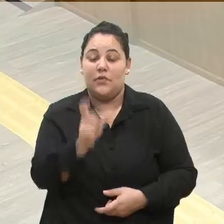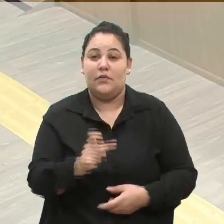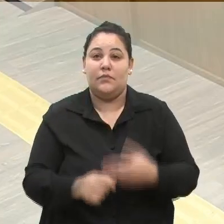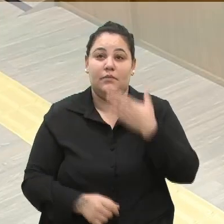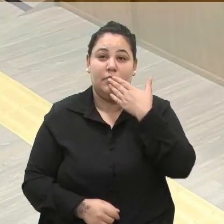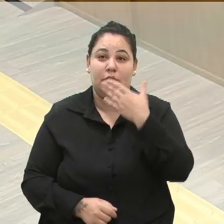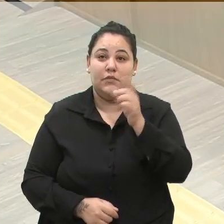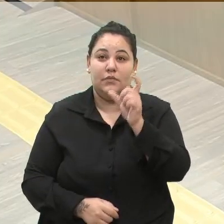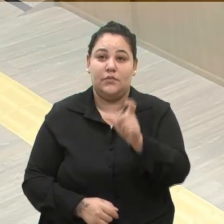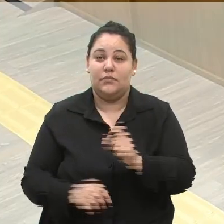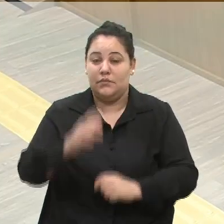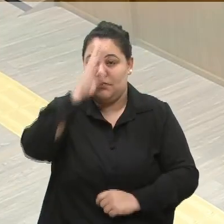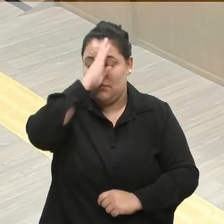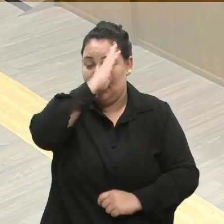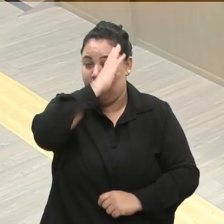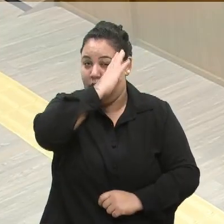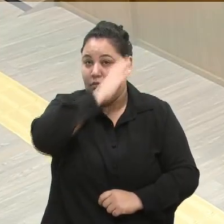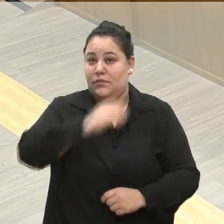Vereador Adriano Bressan.